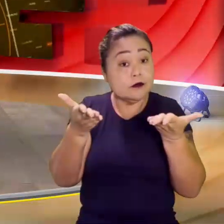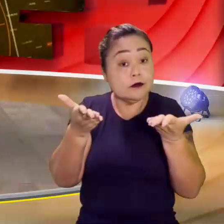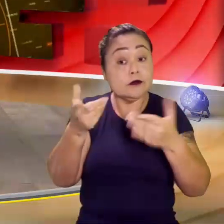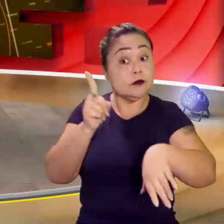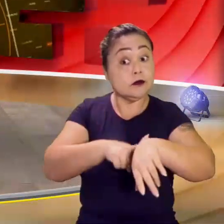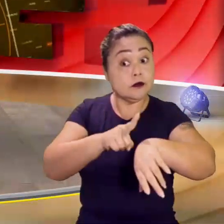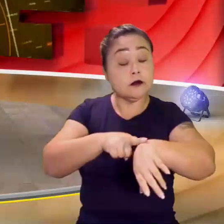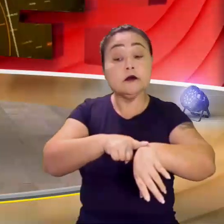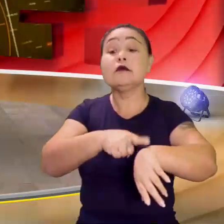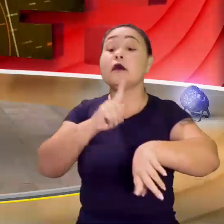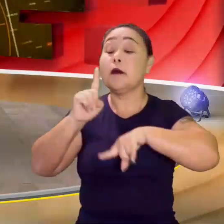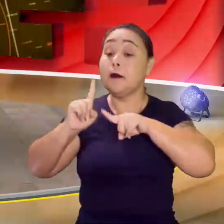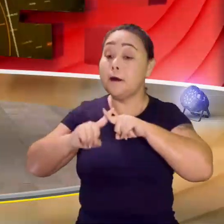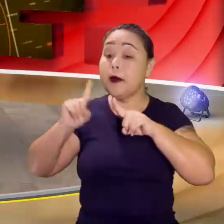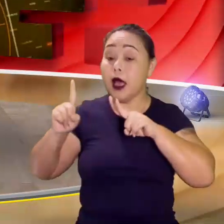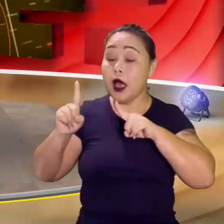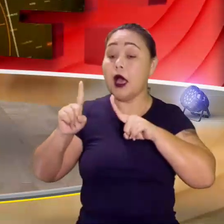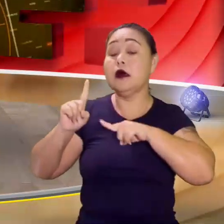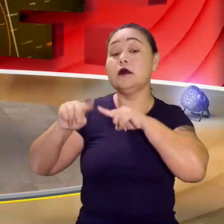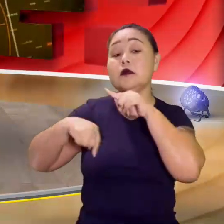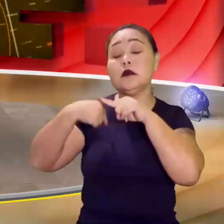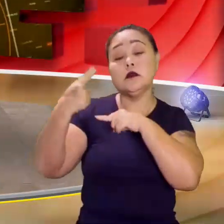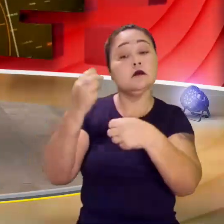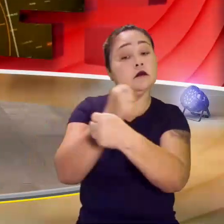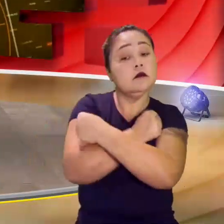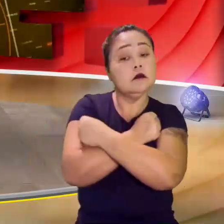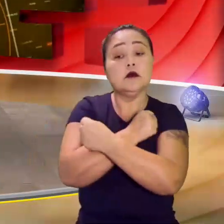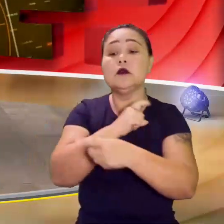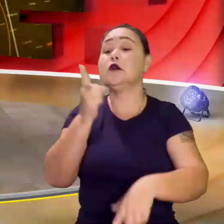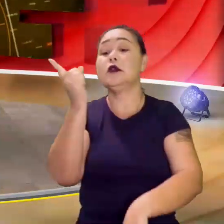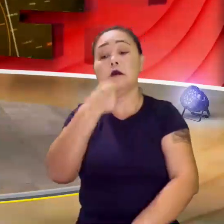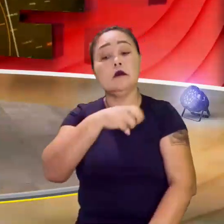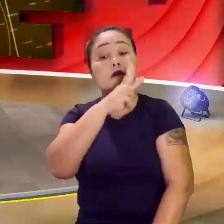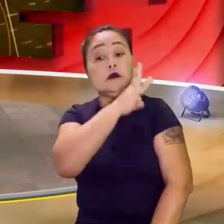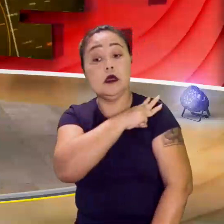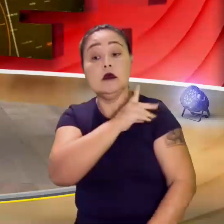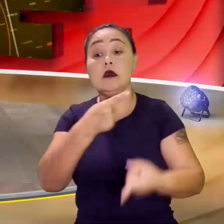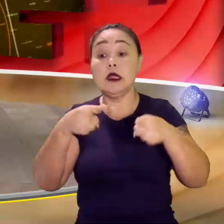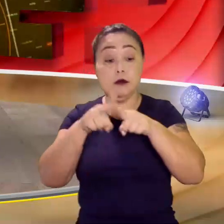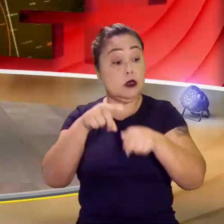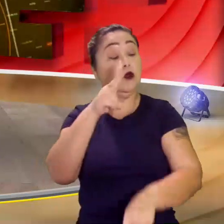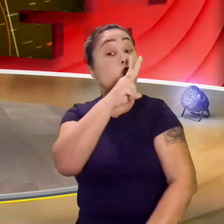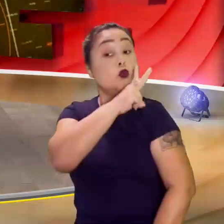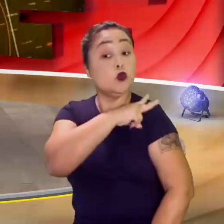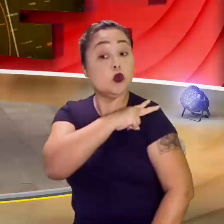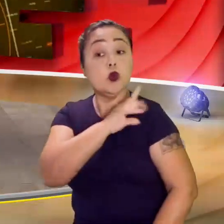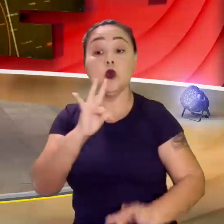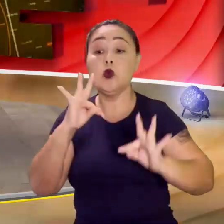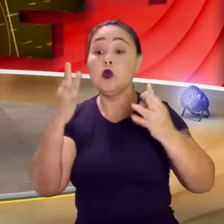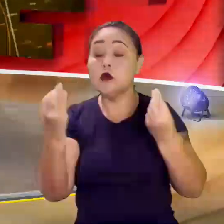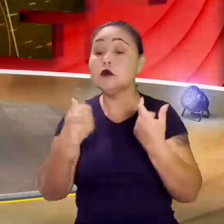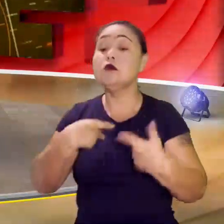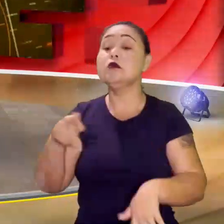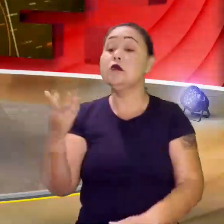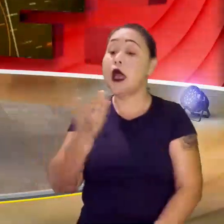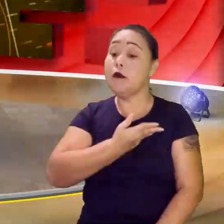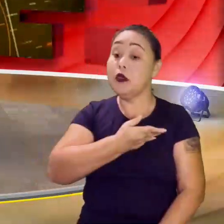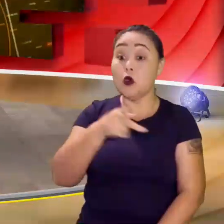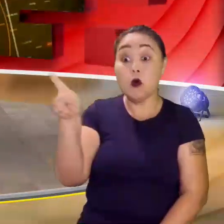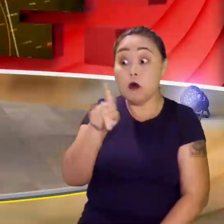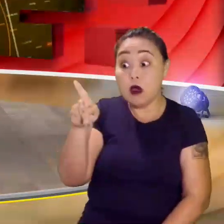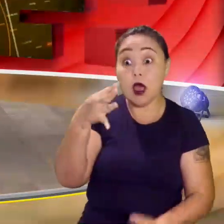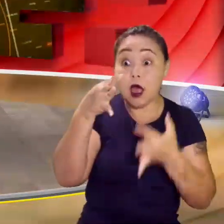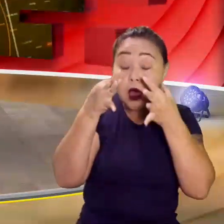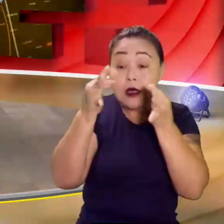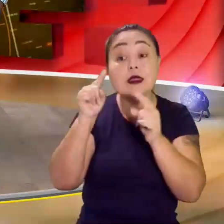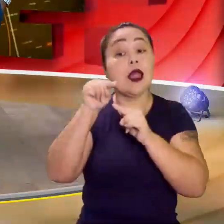no momento com eles, mas fica já o abraço para os do terceiro, os do segundo ano e a todos os nossos amigos professores presenciais, que é quem tá lá